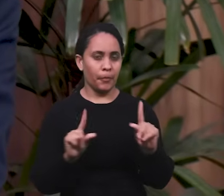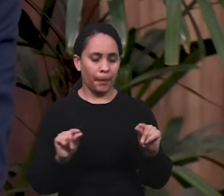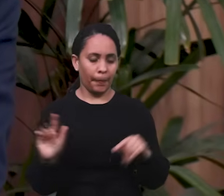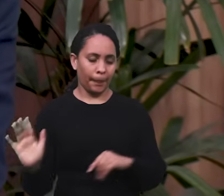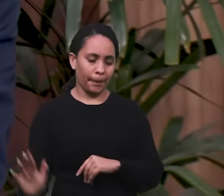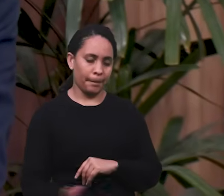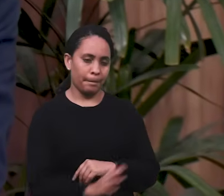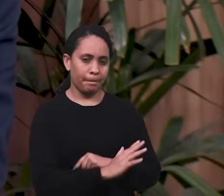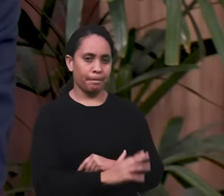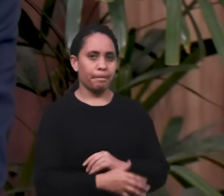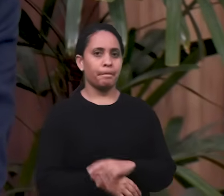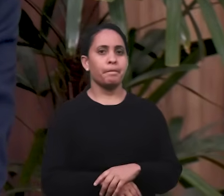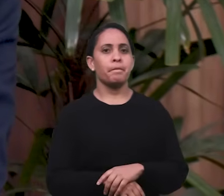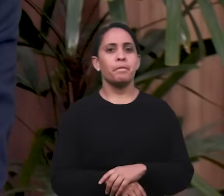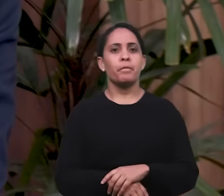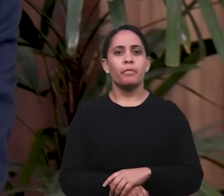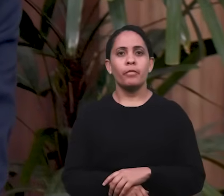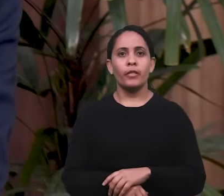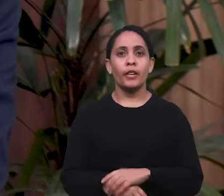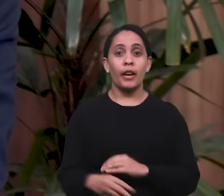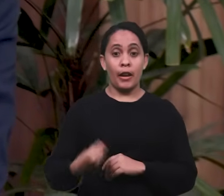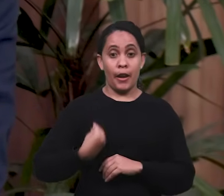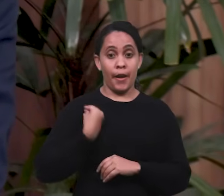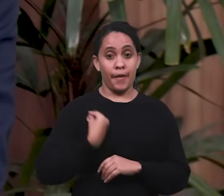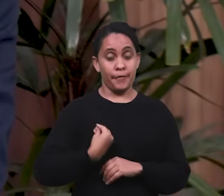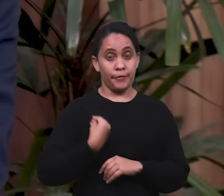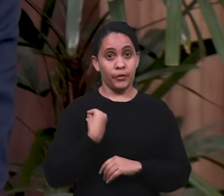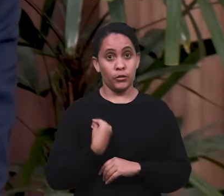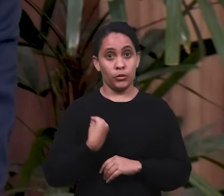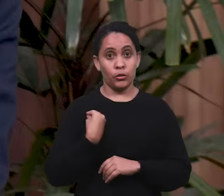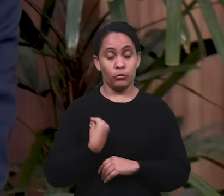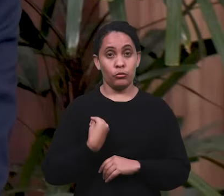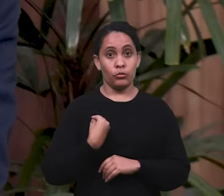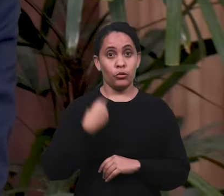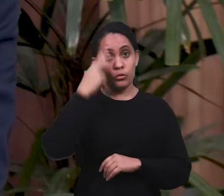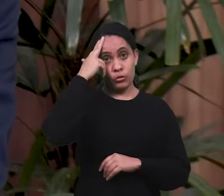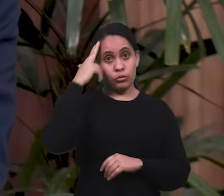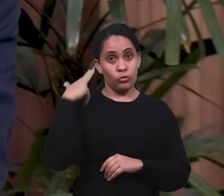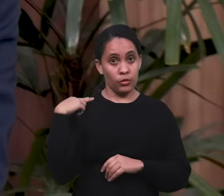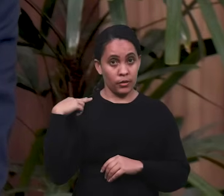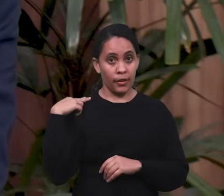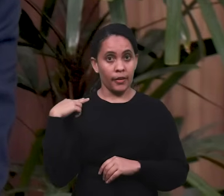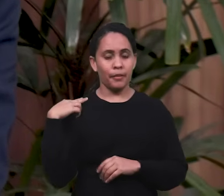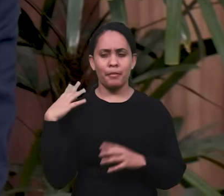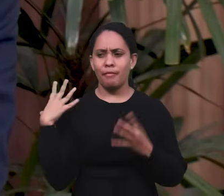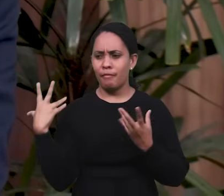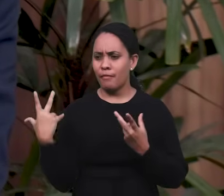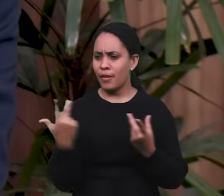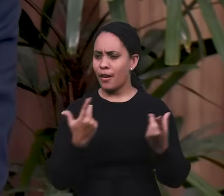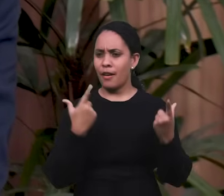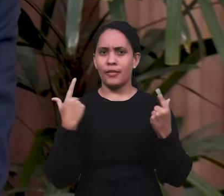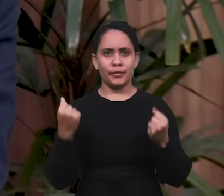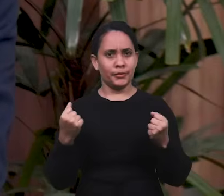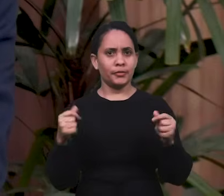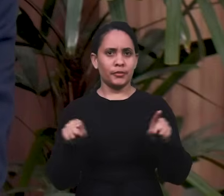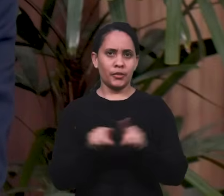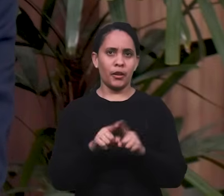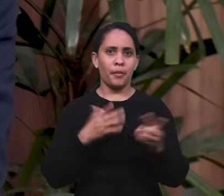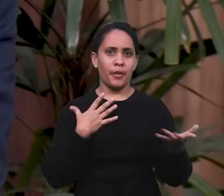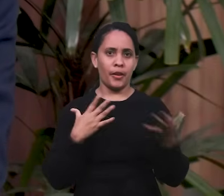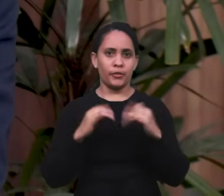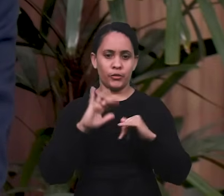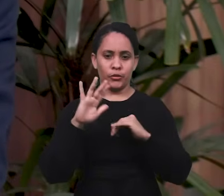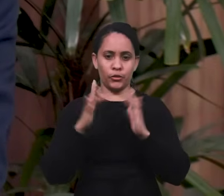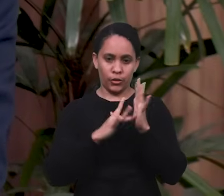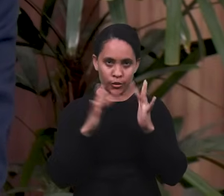Veja, vamos separar aqui. A vida de José é uma das profecias mais extraordinárias que existem sobre a vida de